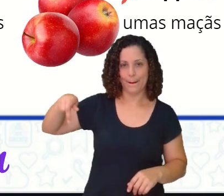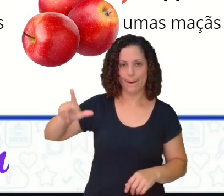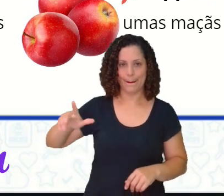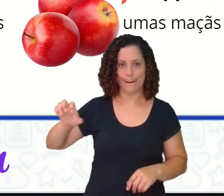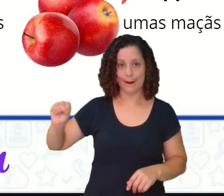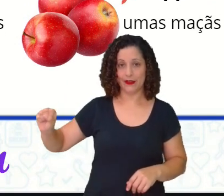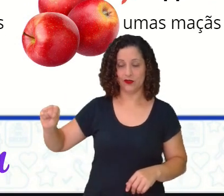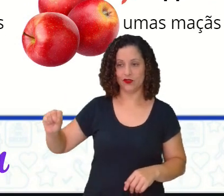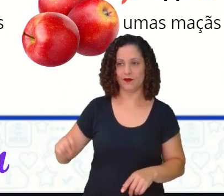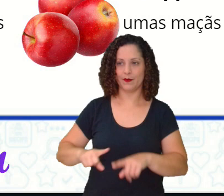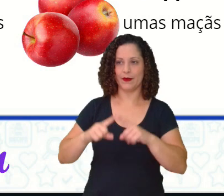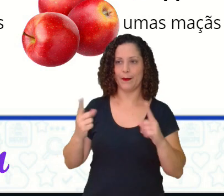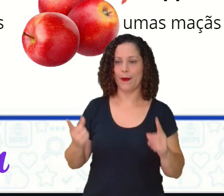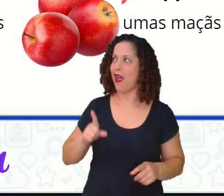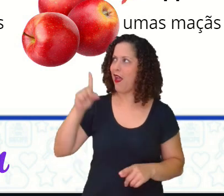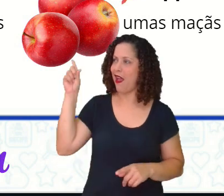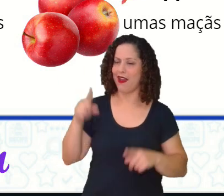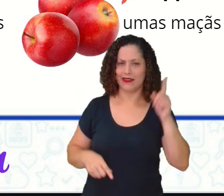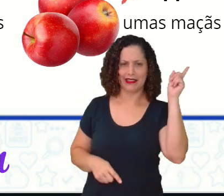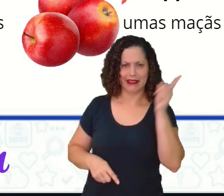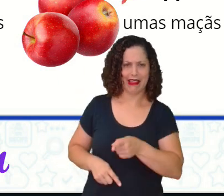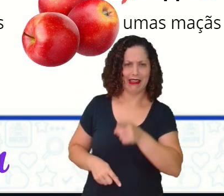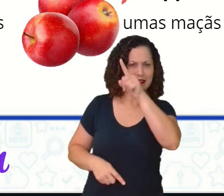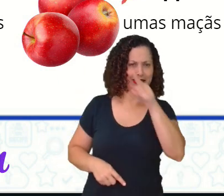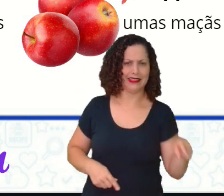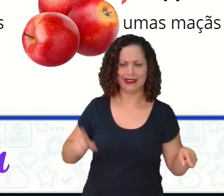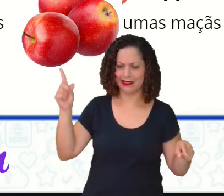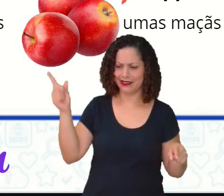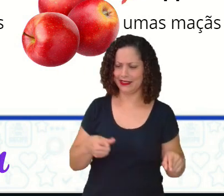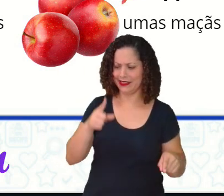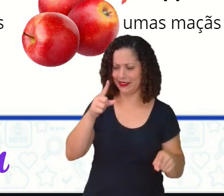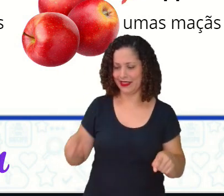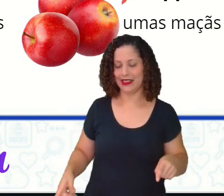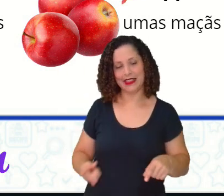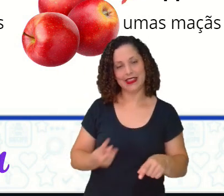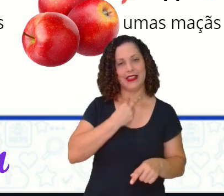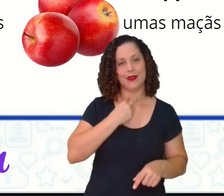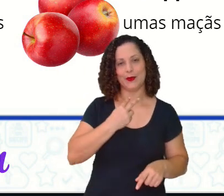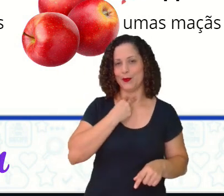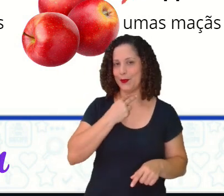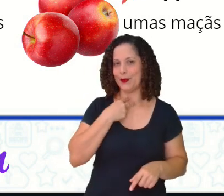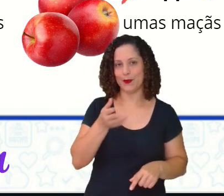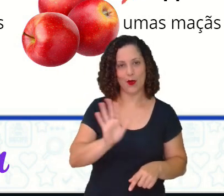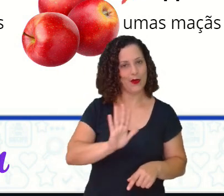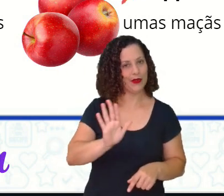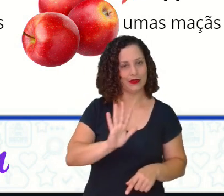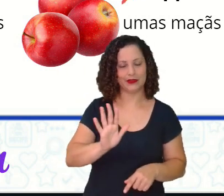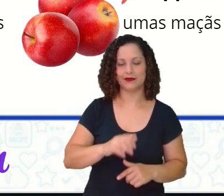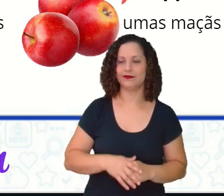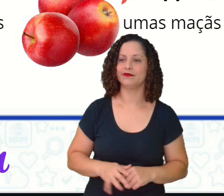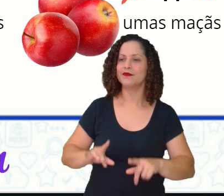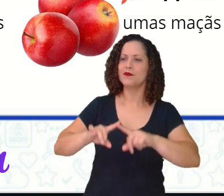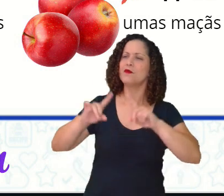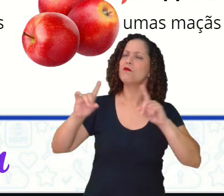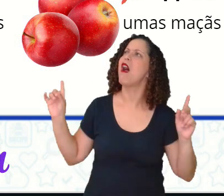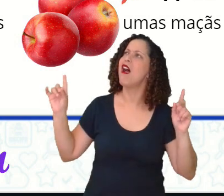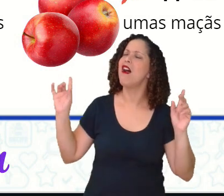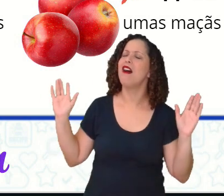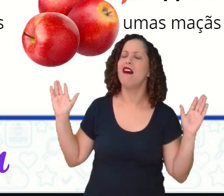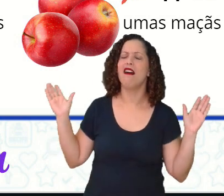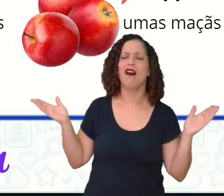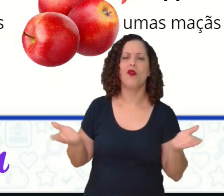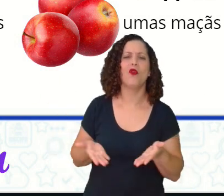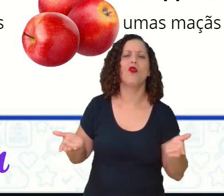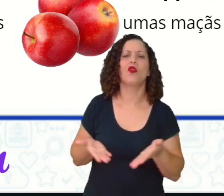não pode, porque artigo indefinido só existe no singular, um ou uma. Professora, e se for